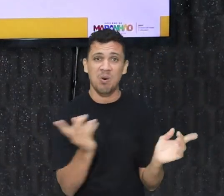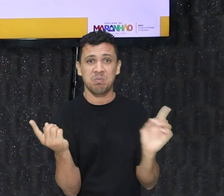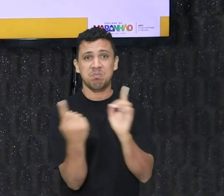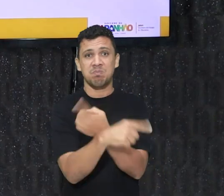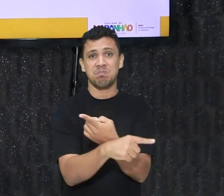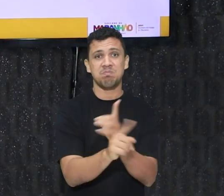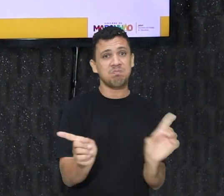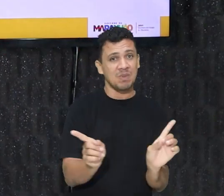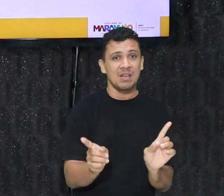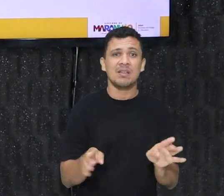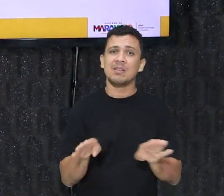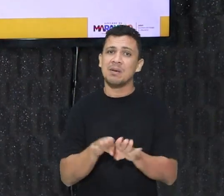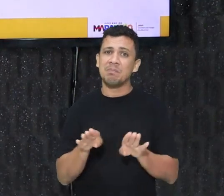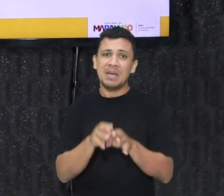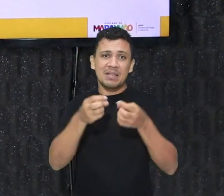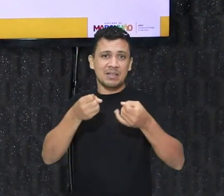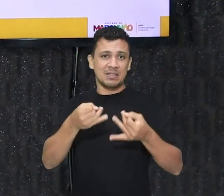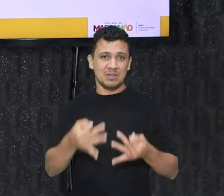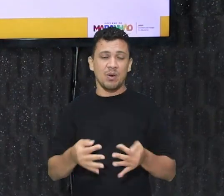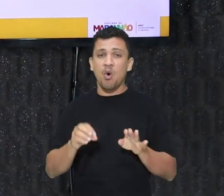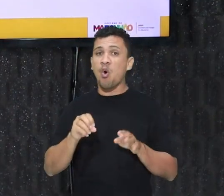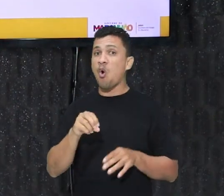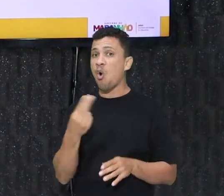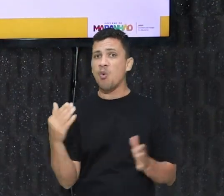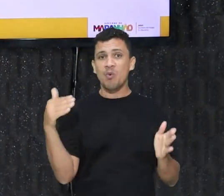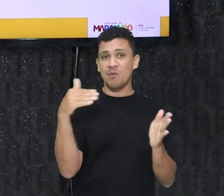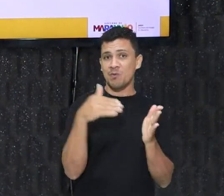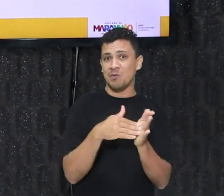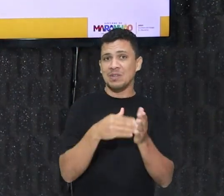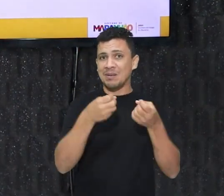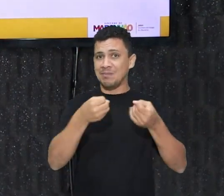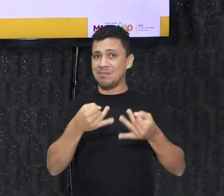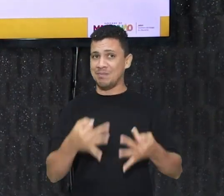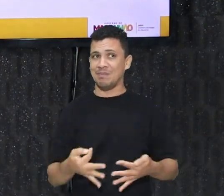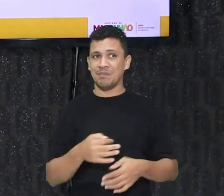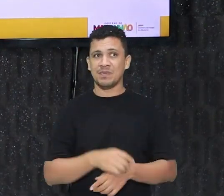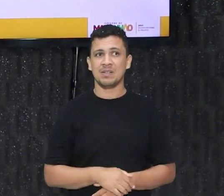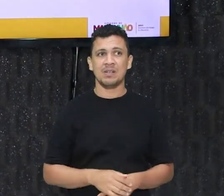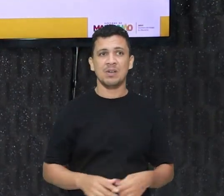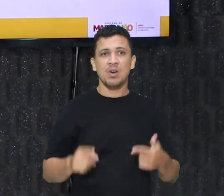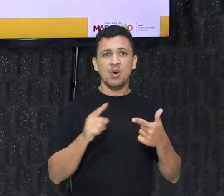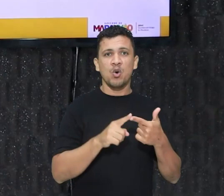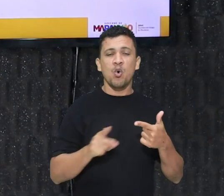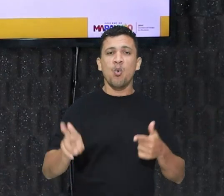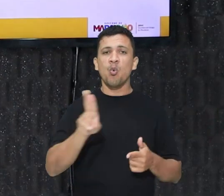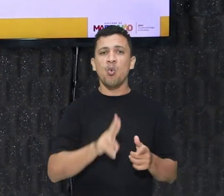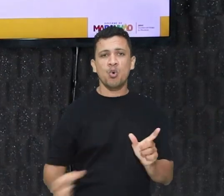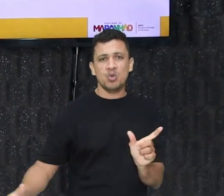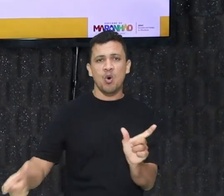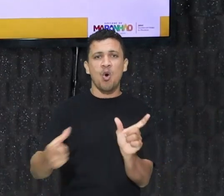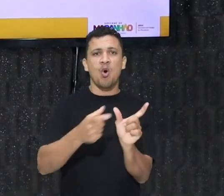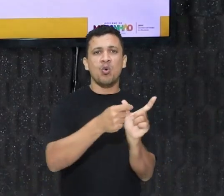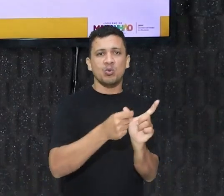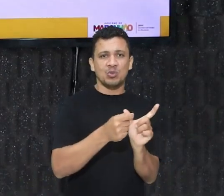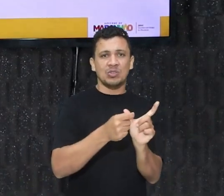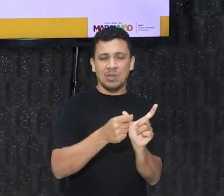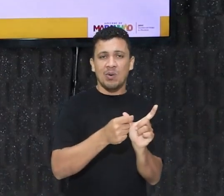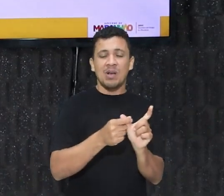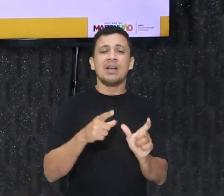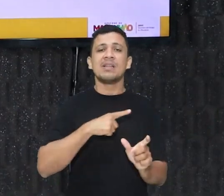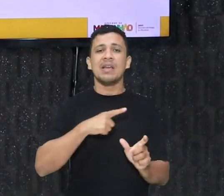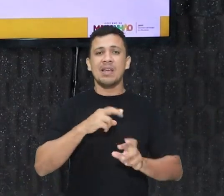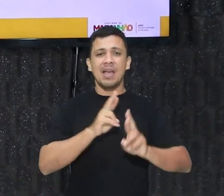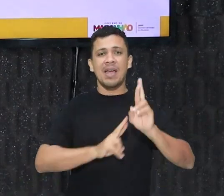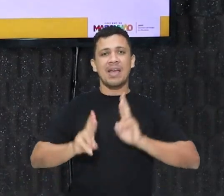de explicação ou de conclusão. Aí ele fala, uso de conjunção aditiva, que cria uma relação de